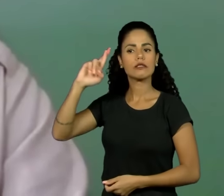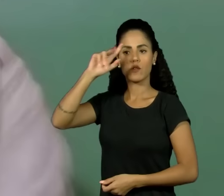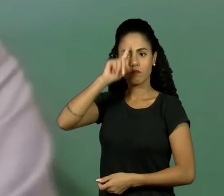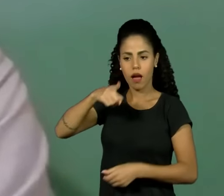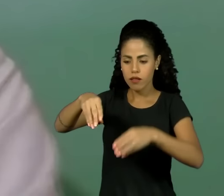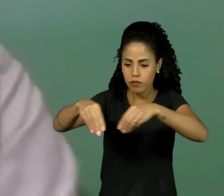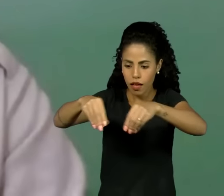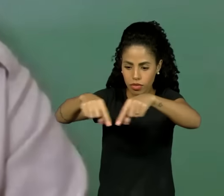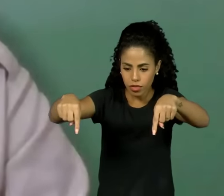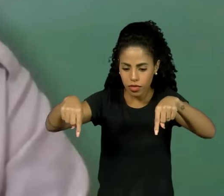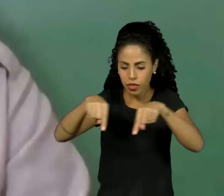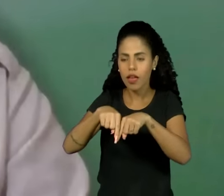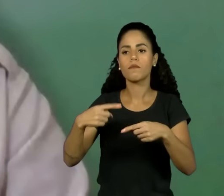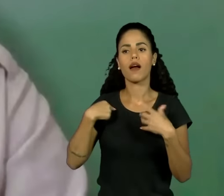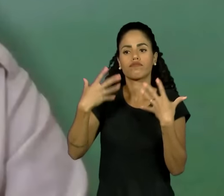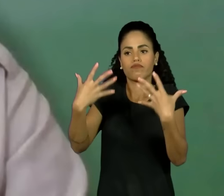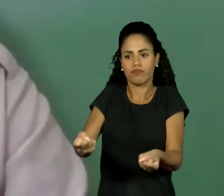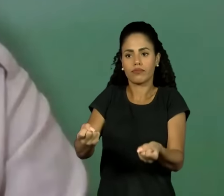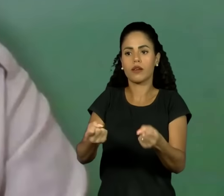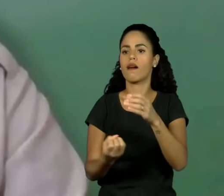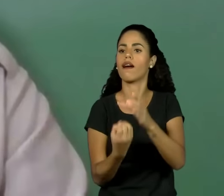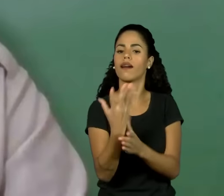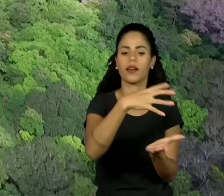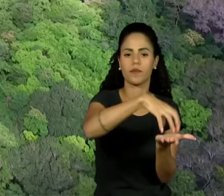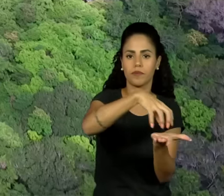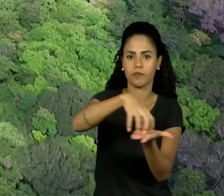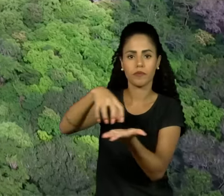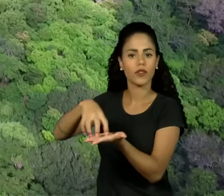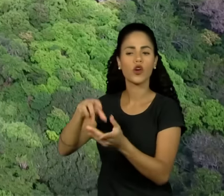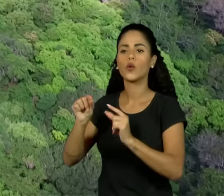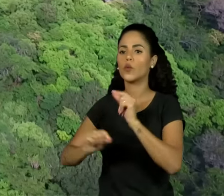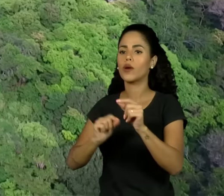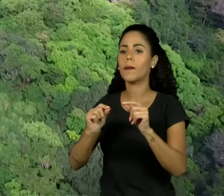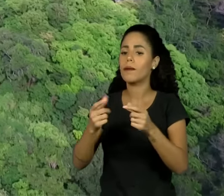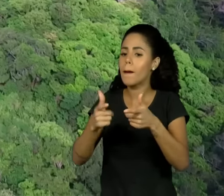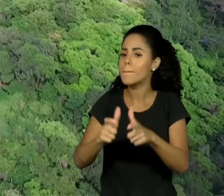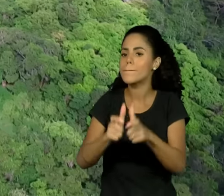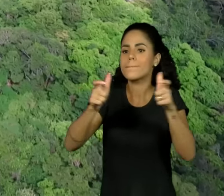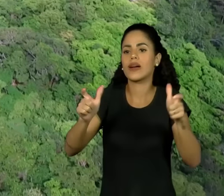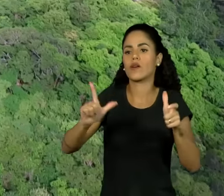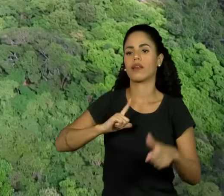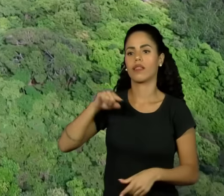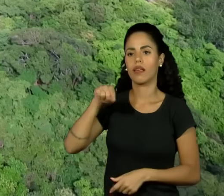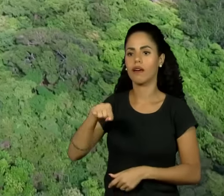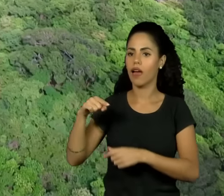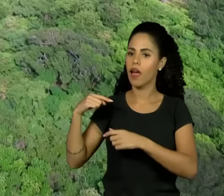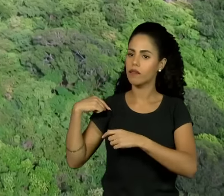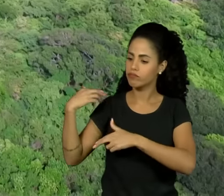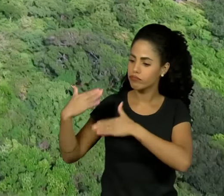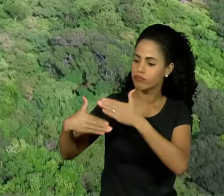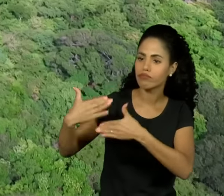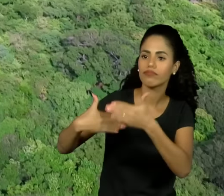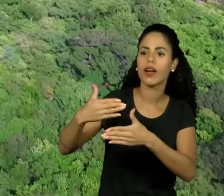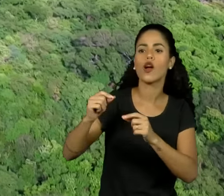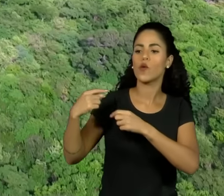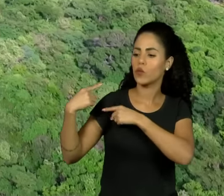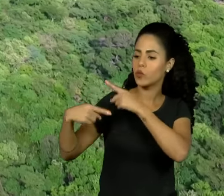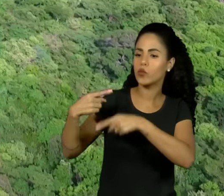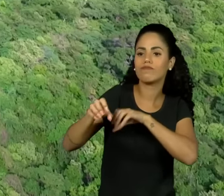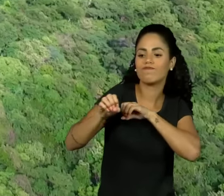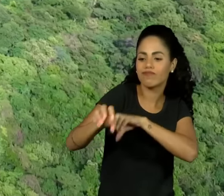venham a aderir a esse movimento de criação de RPPNs, né, porque muitos deles querem deixar um legado ambiental para as gerações futuras,